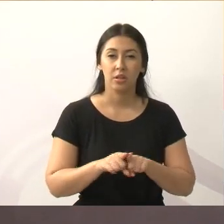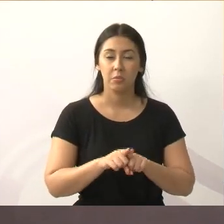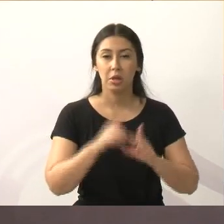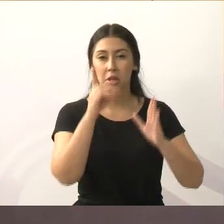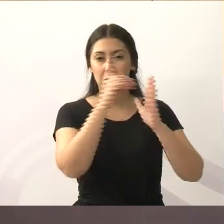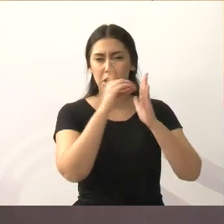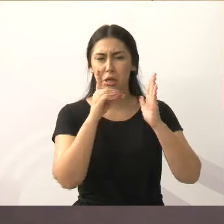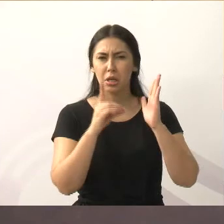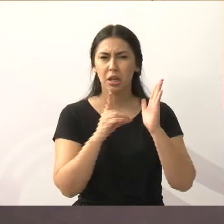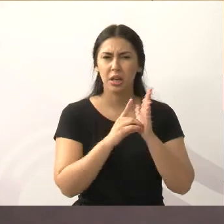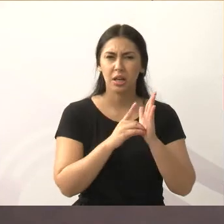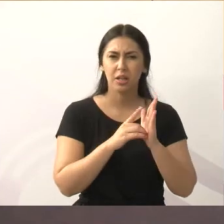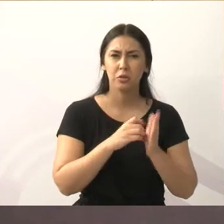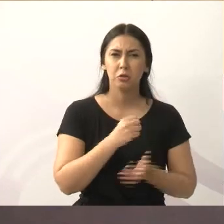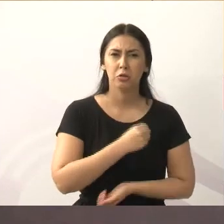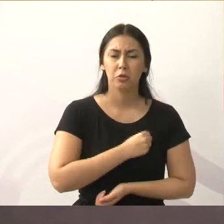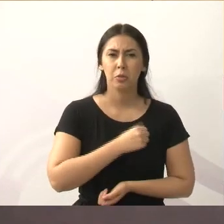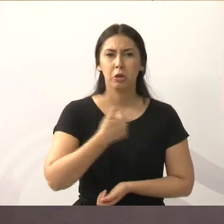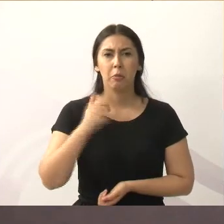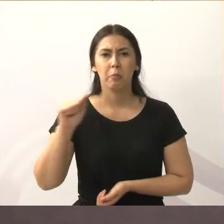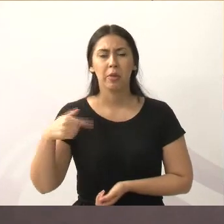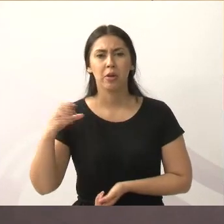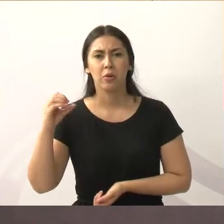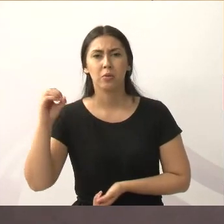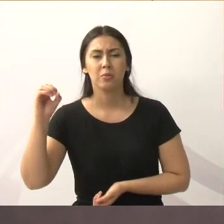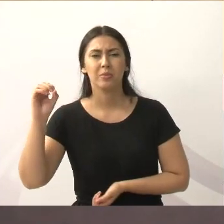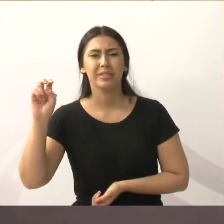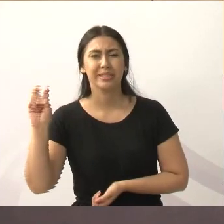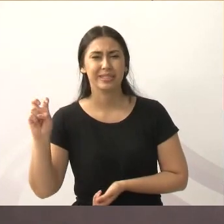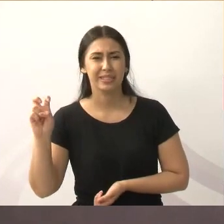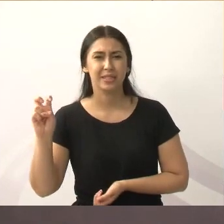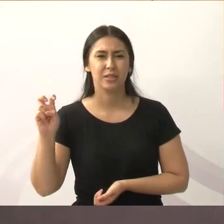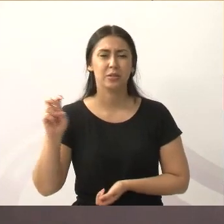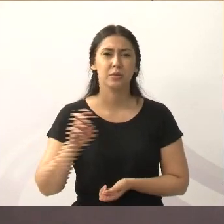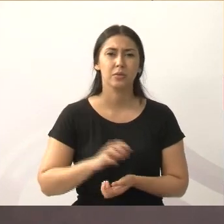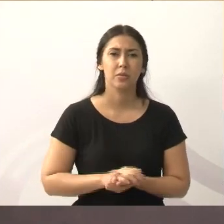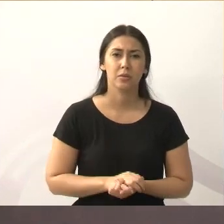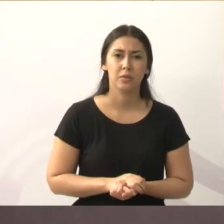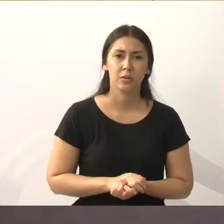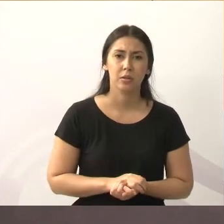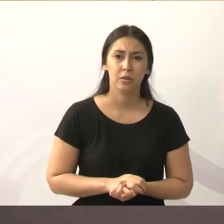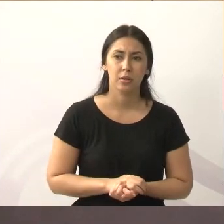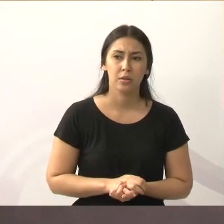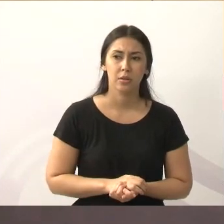número 1005 de 25 de março de 2020.